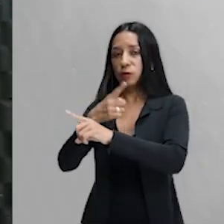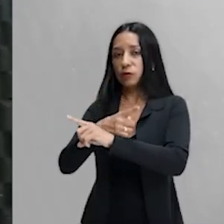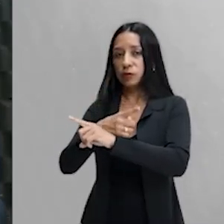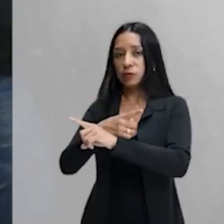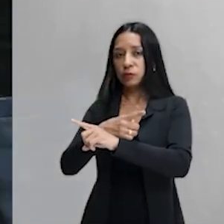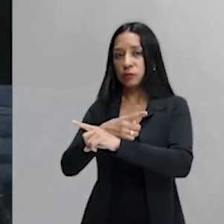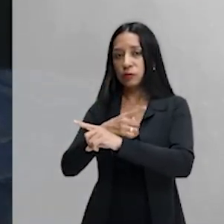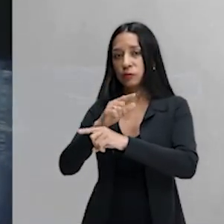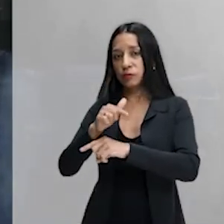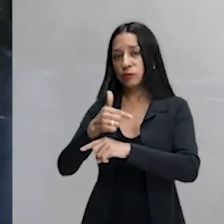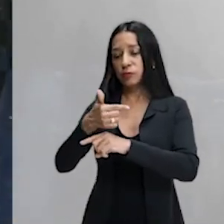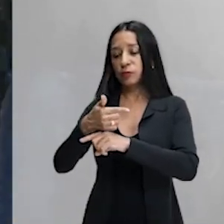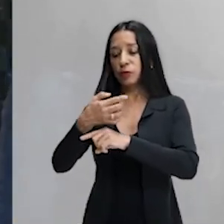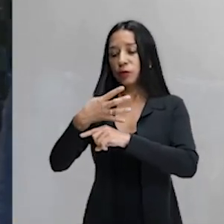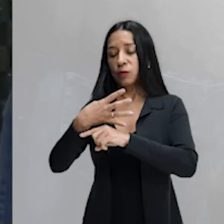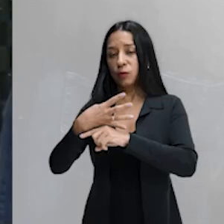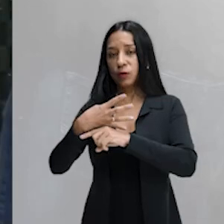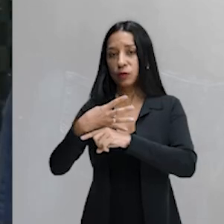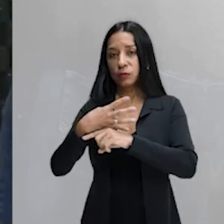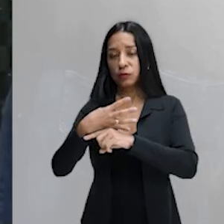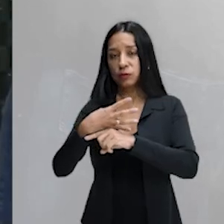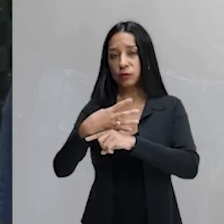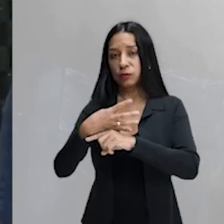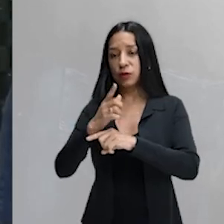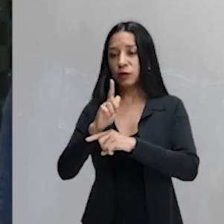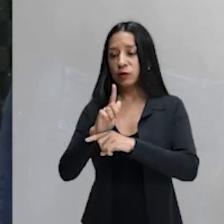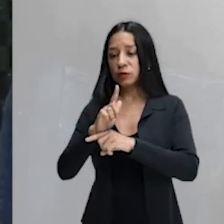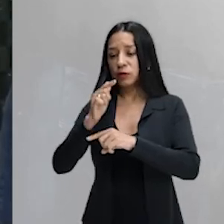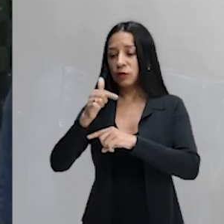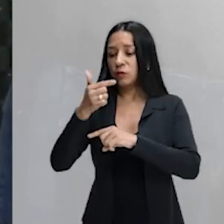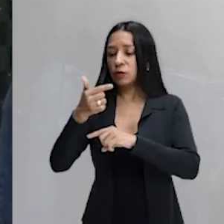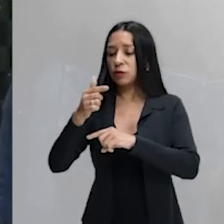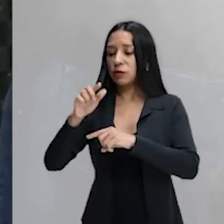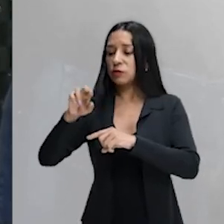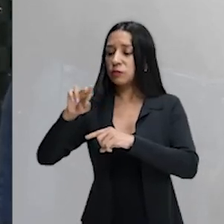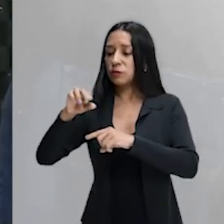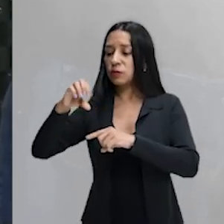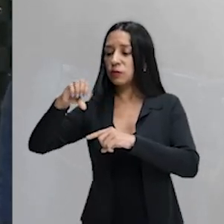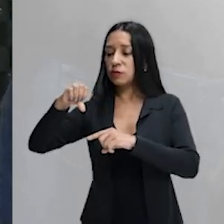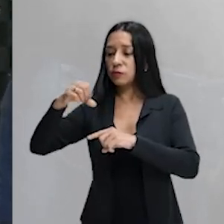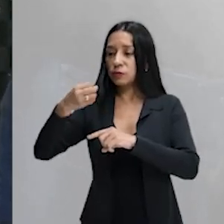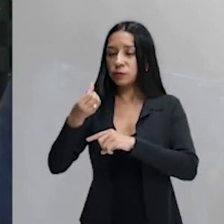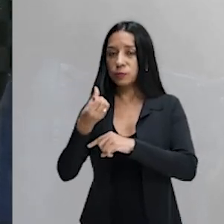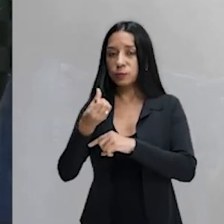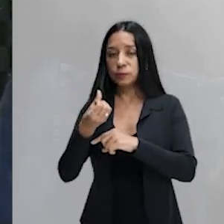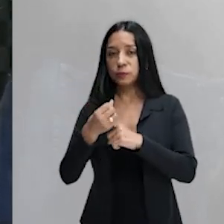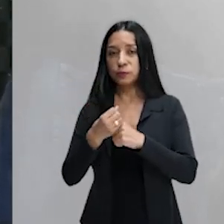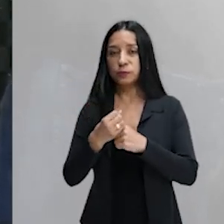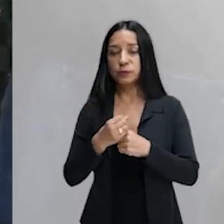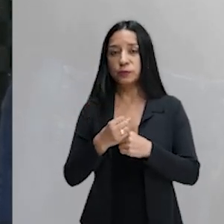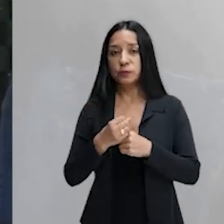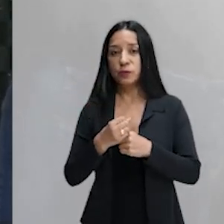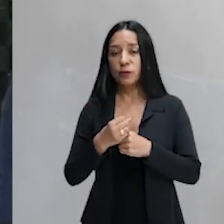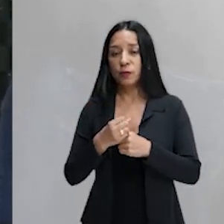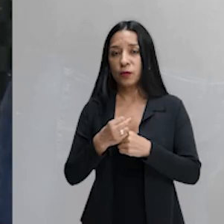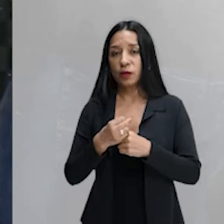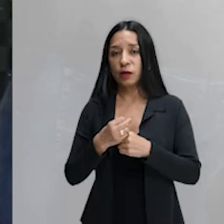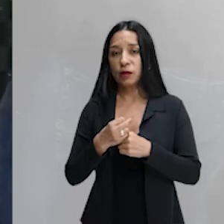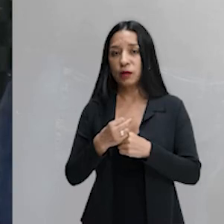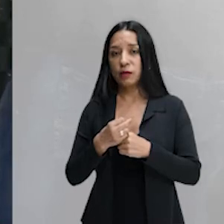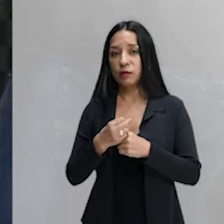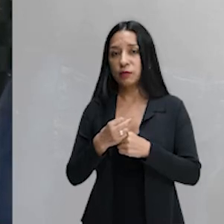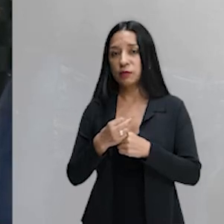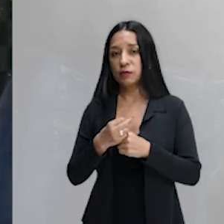fica dessa forma. Então, G ao quadrado é igual a 96. O G vai